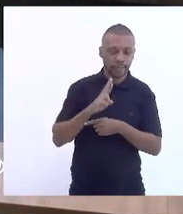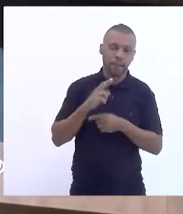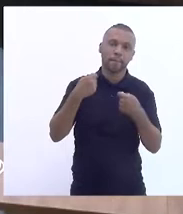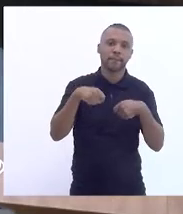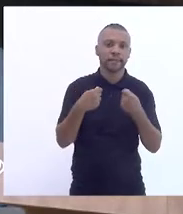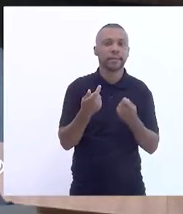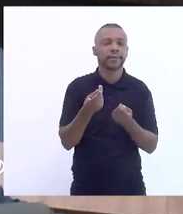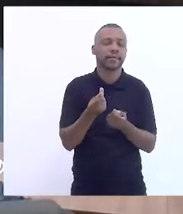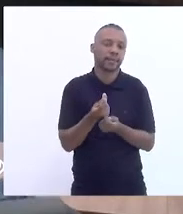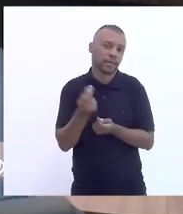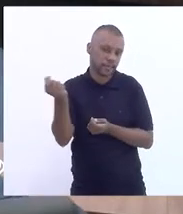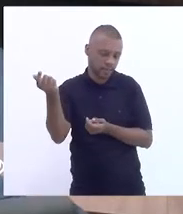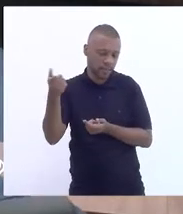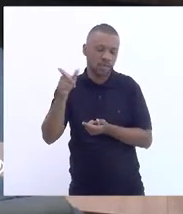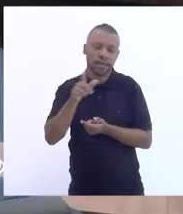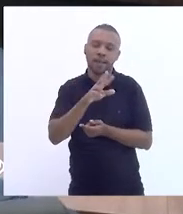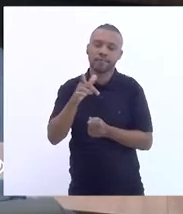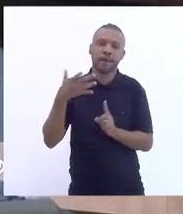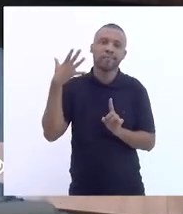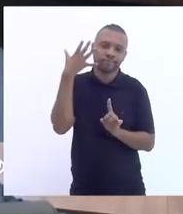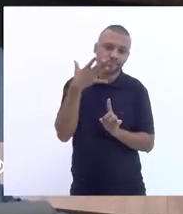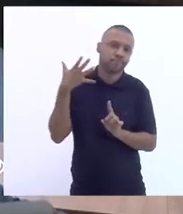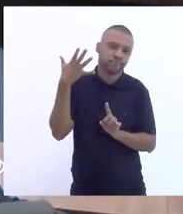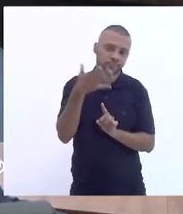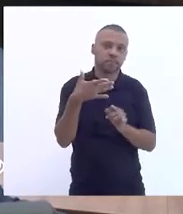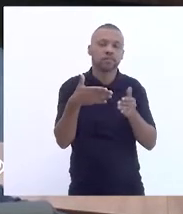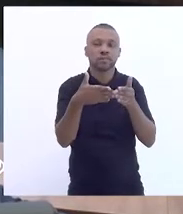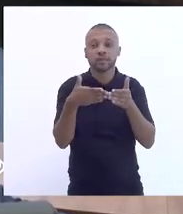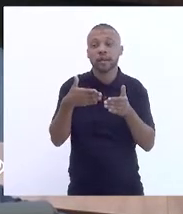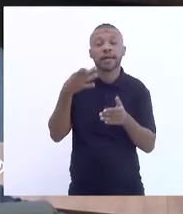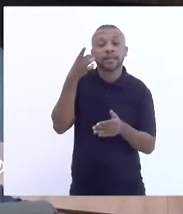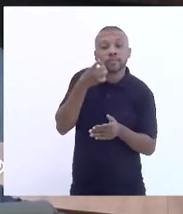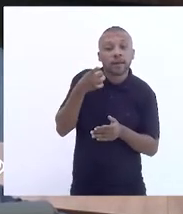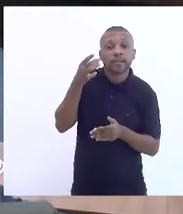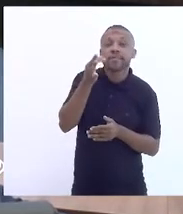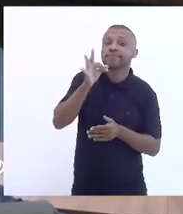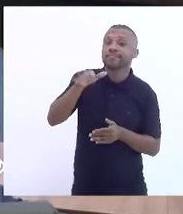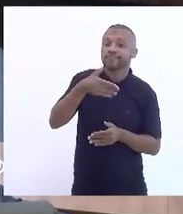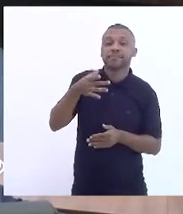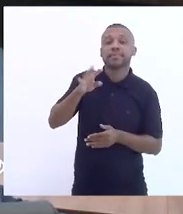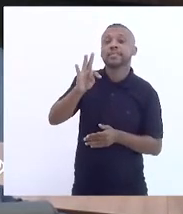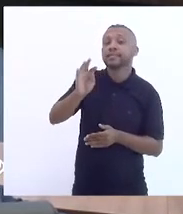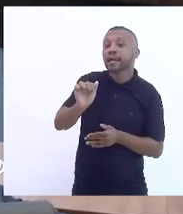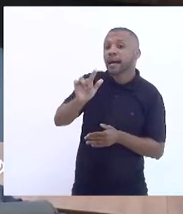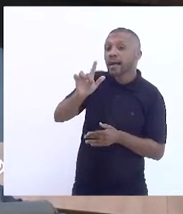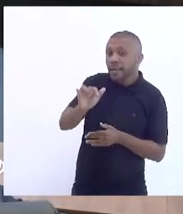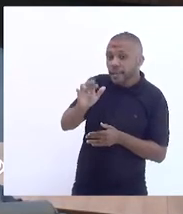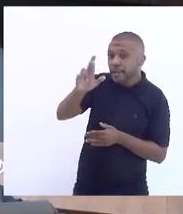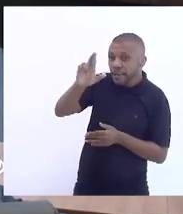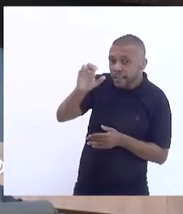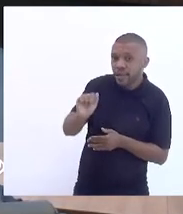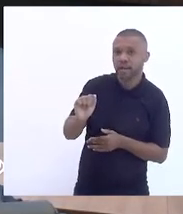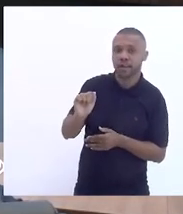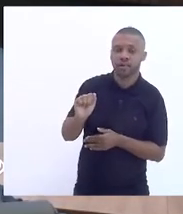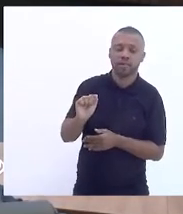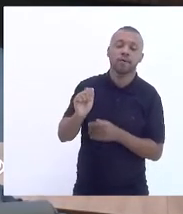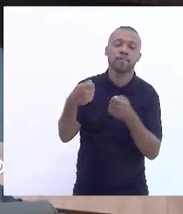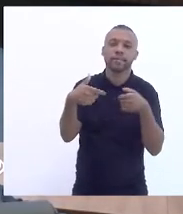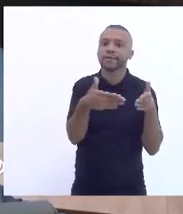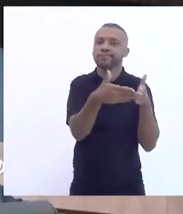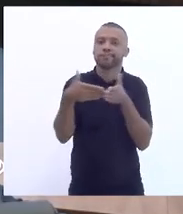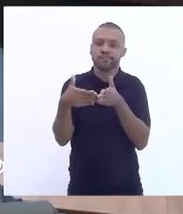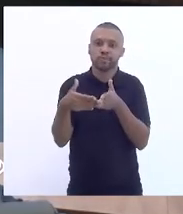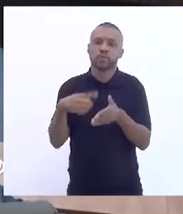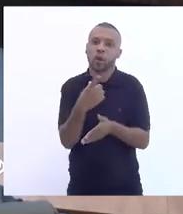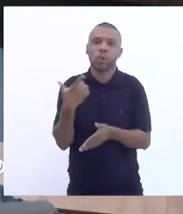meio-dia e vinte então deputada taliria também precisa se retirar compra gente aproveitar bastante